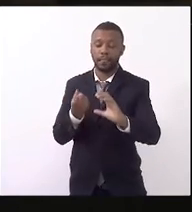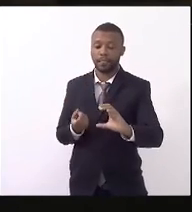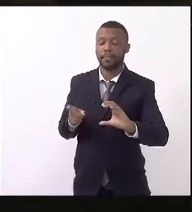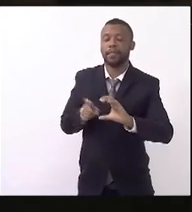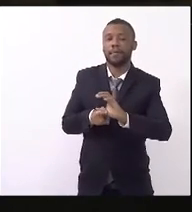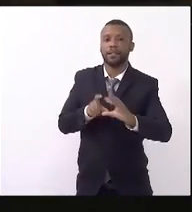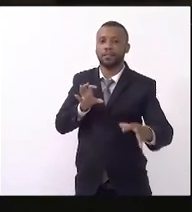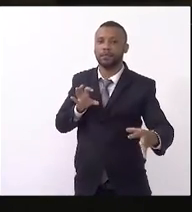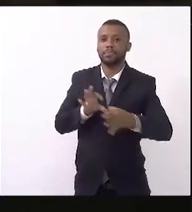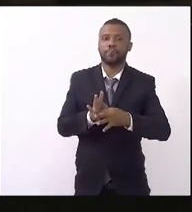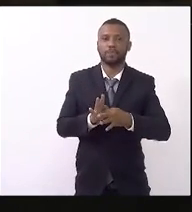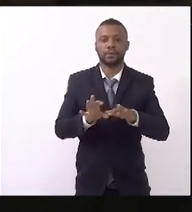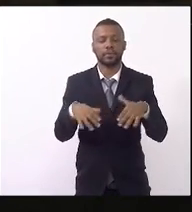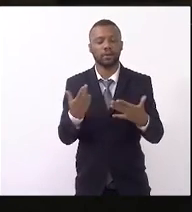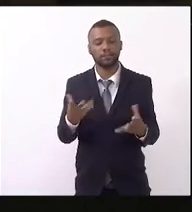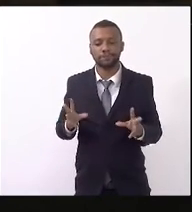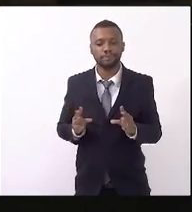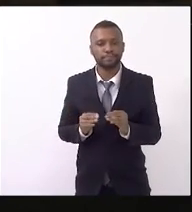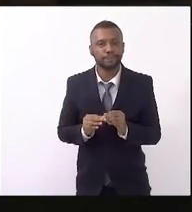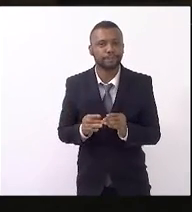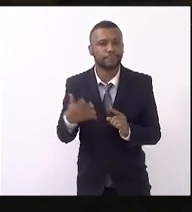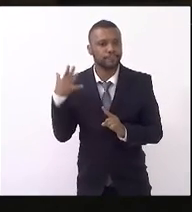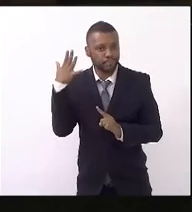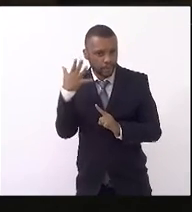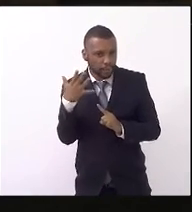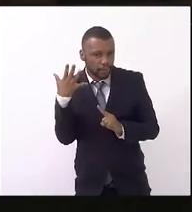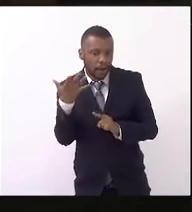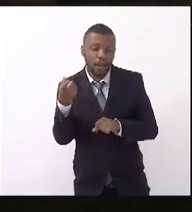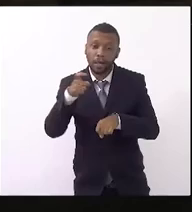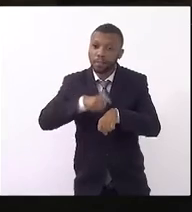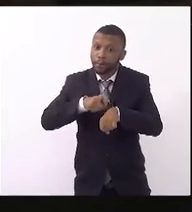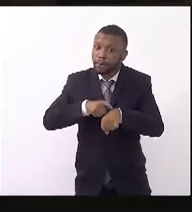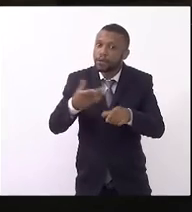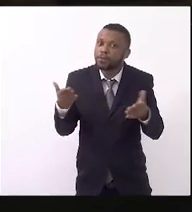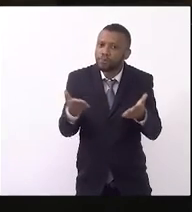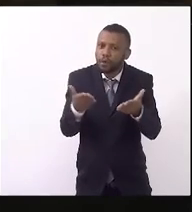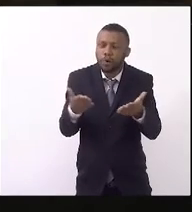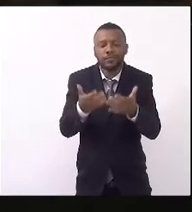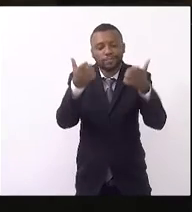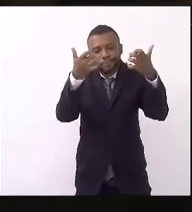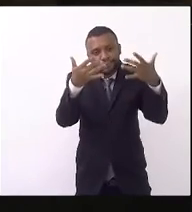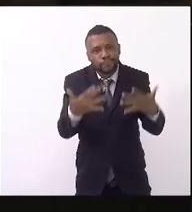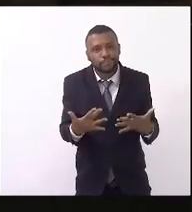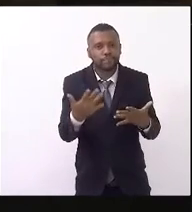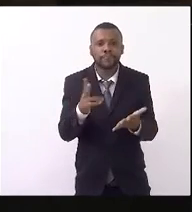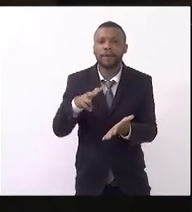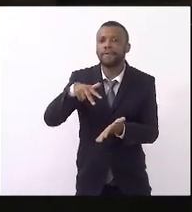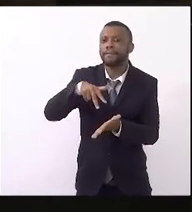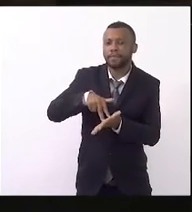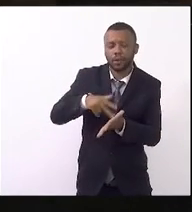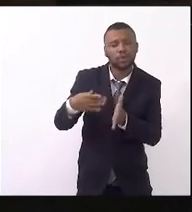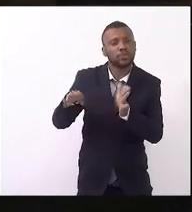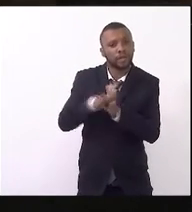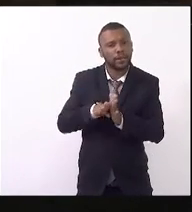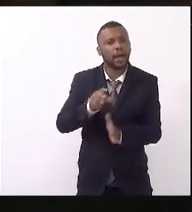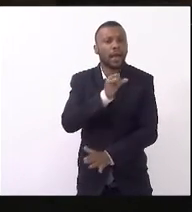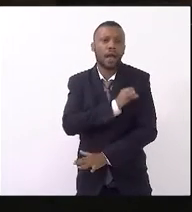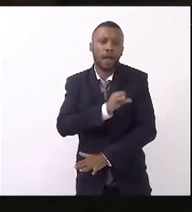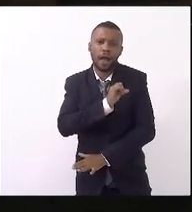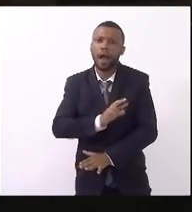Então, a minha fala na tarde de hoje era essa. Vim, não é, cheguei ao Rio de